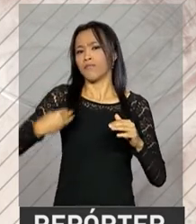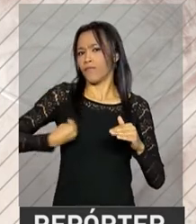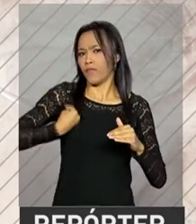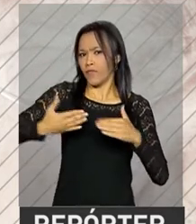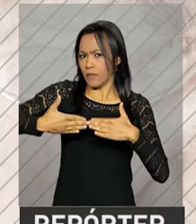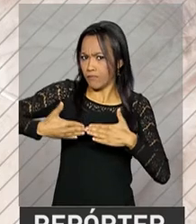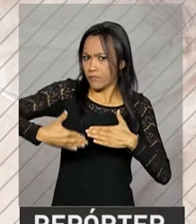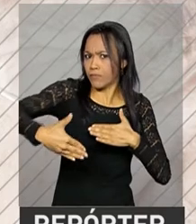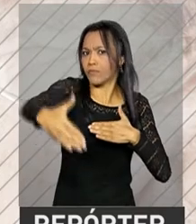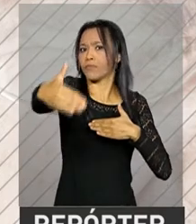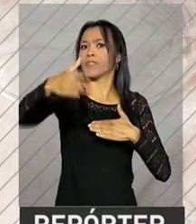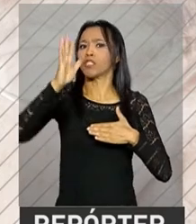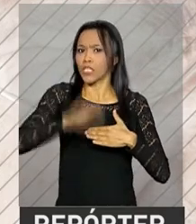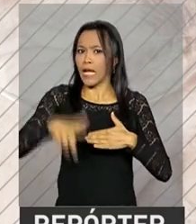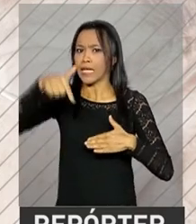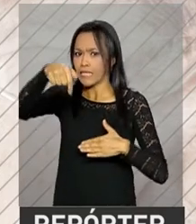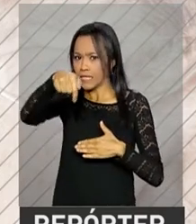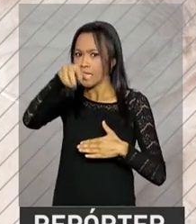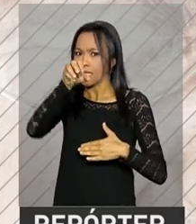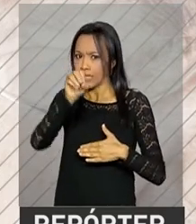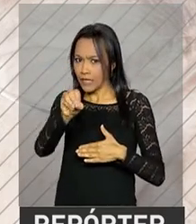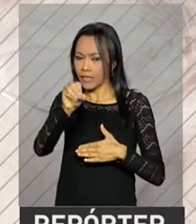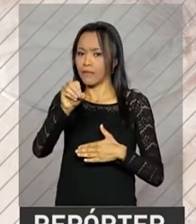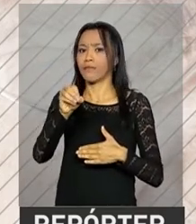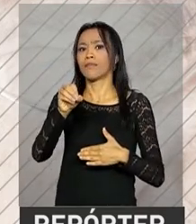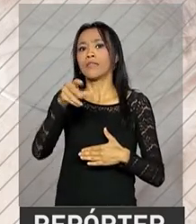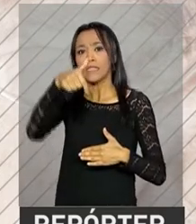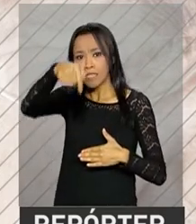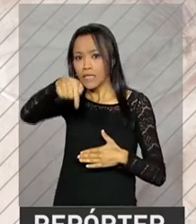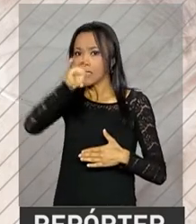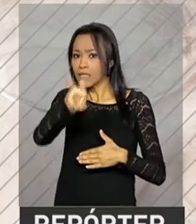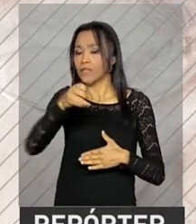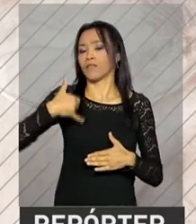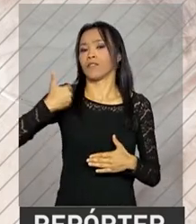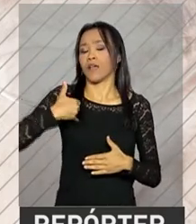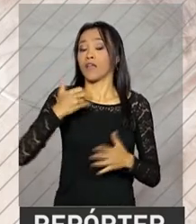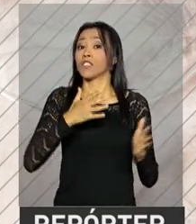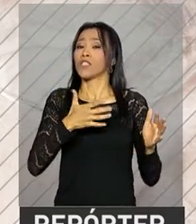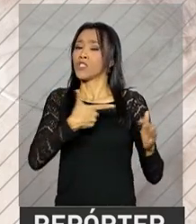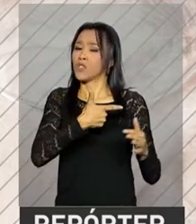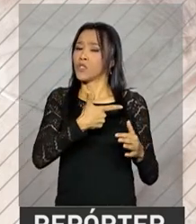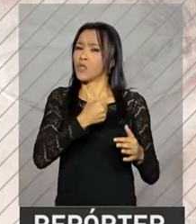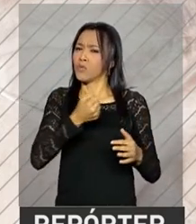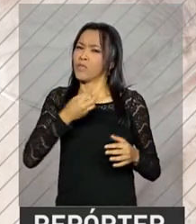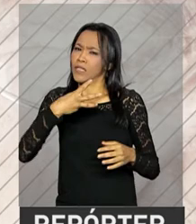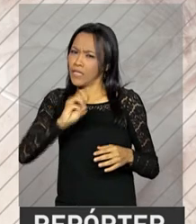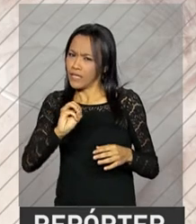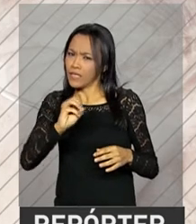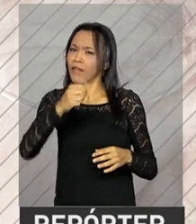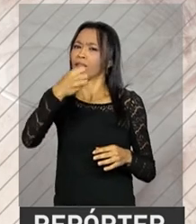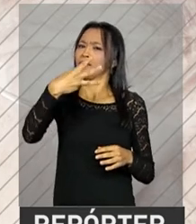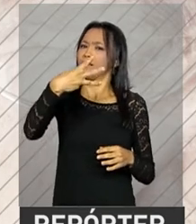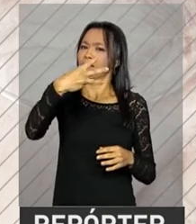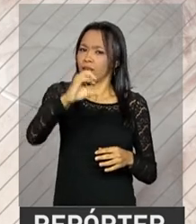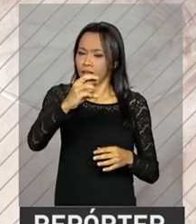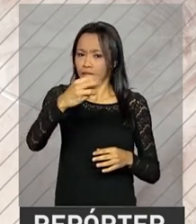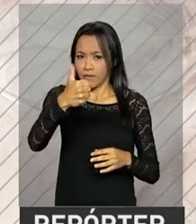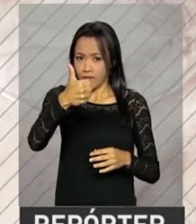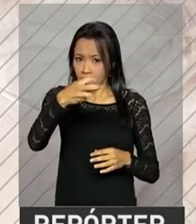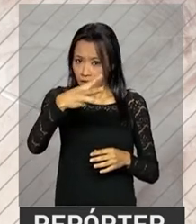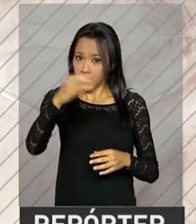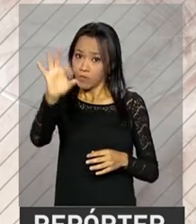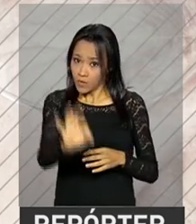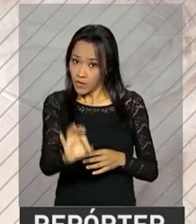vida já atingia os 75 anos. Para 2030, devemos ter mais de 13% de pessoas nessa idade